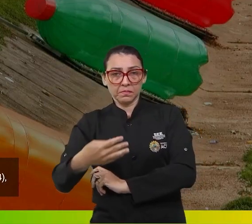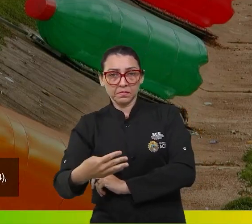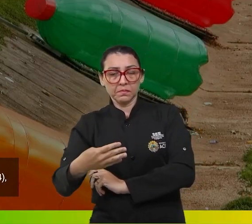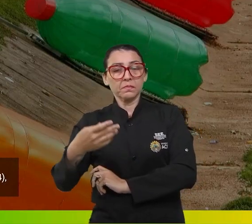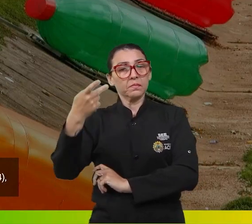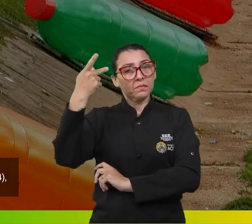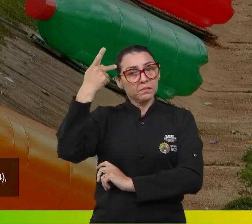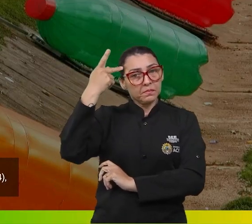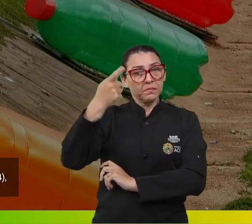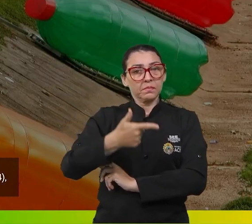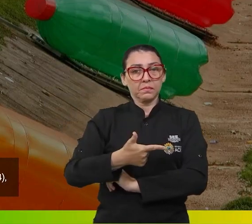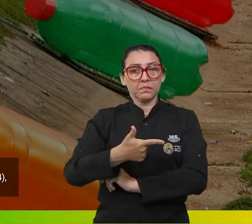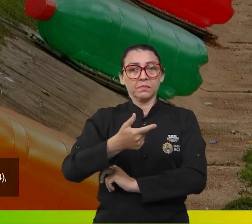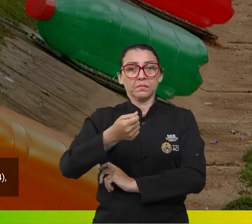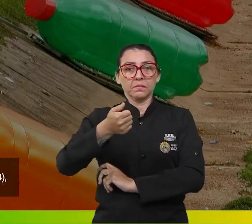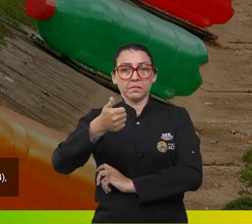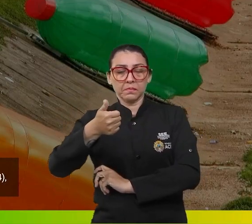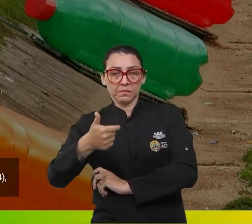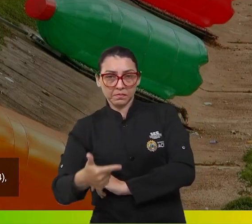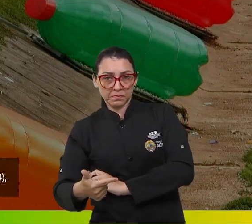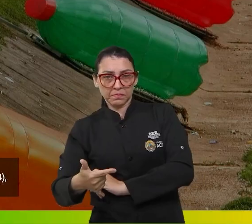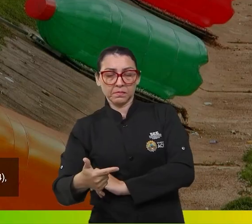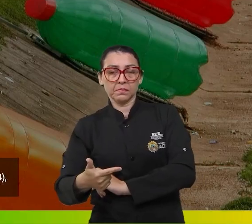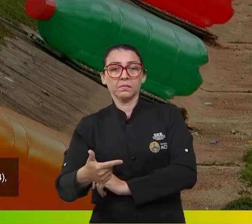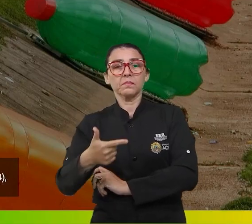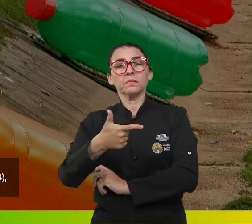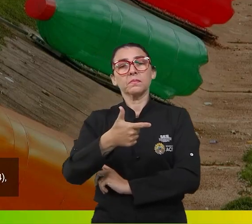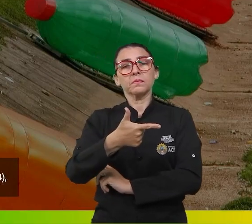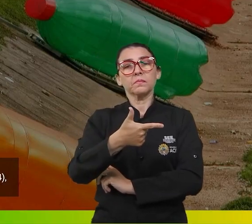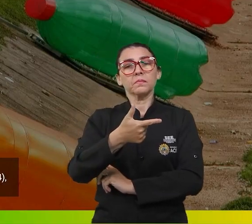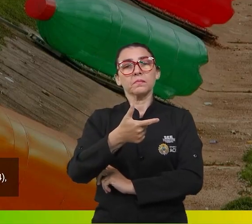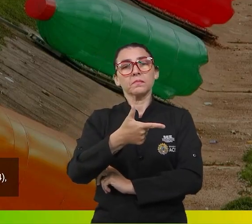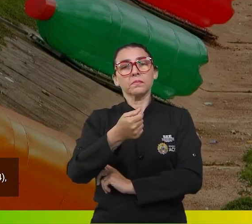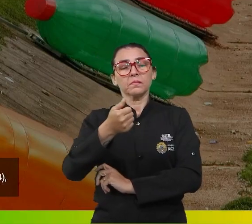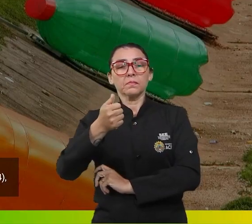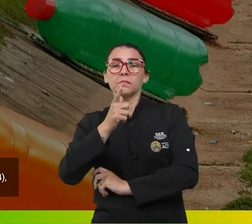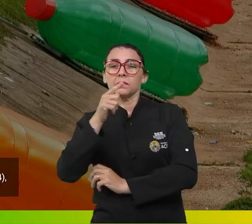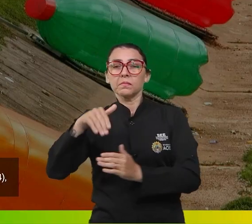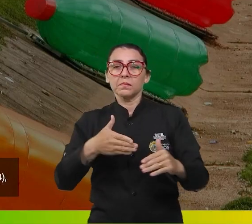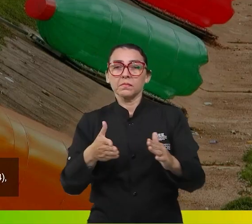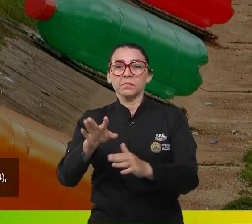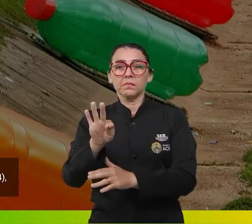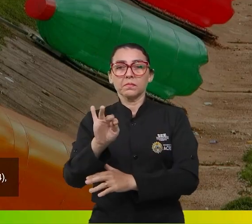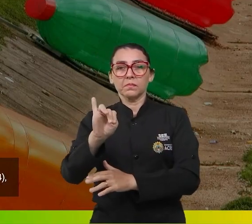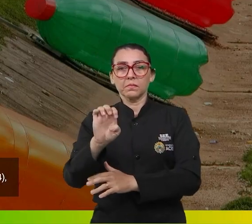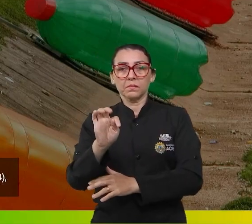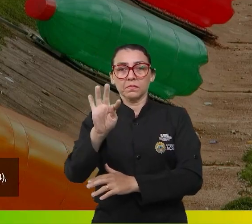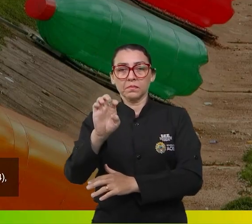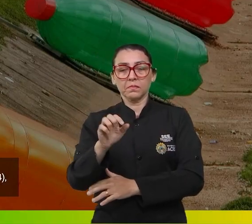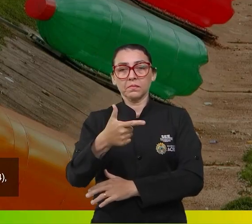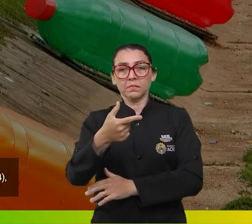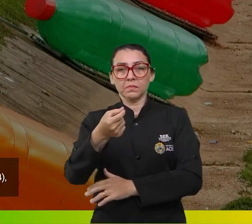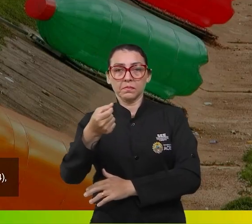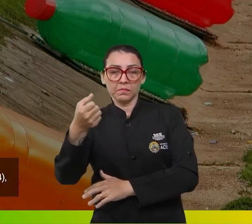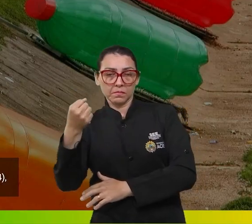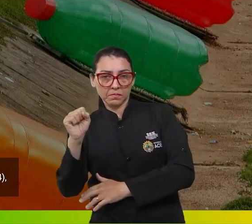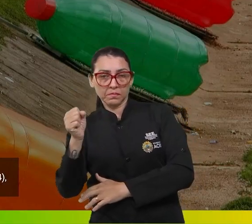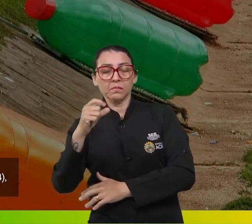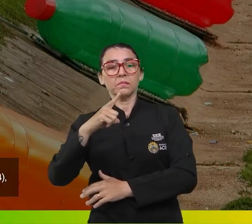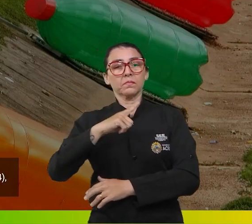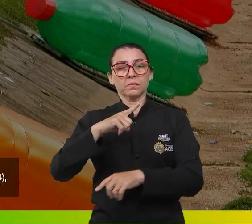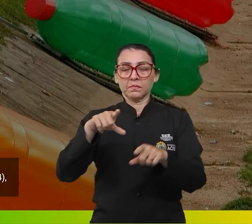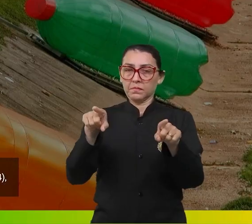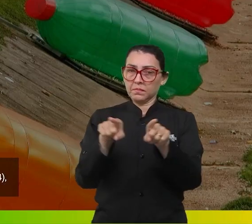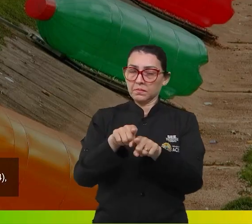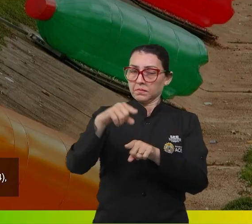na Represa Guarapiranga, em 2010, e no Rio Tietê, em 2008. Então, a gente tem também